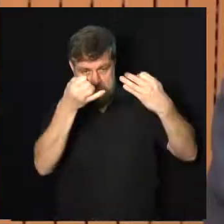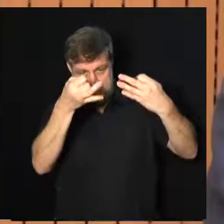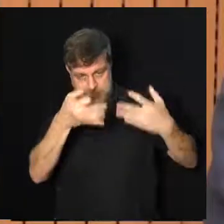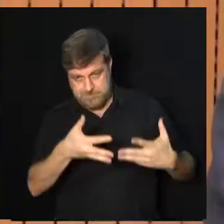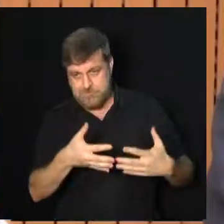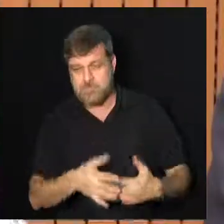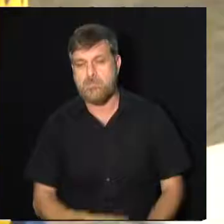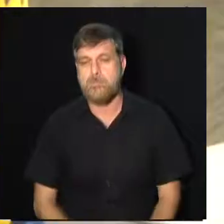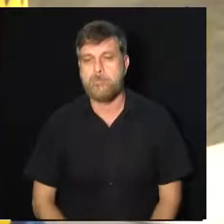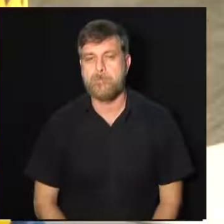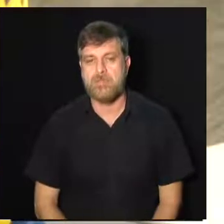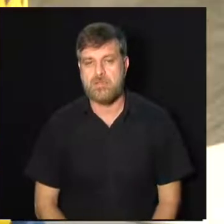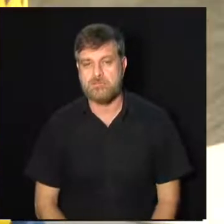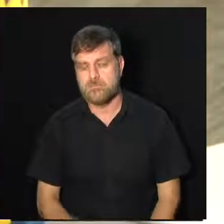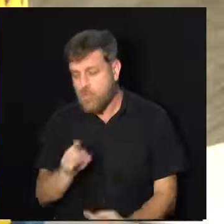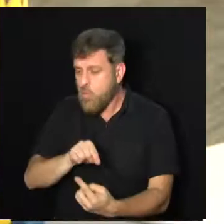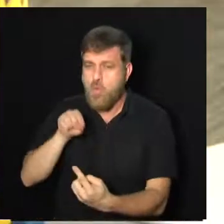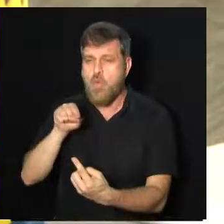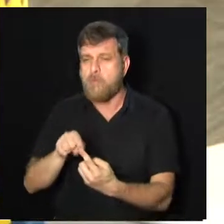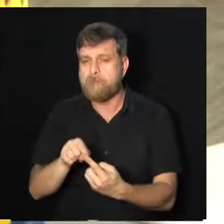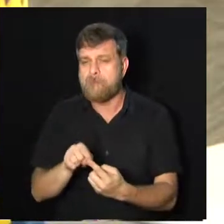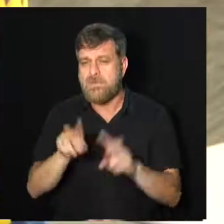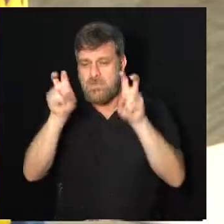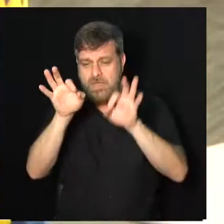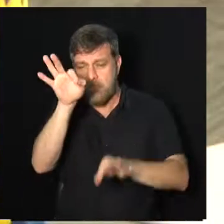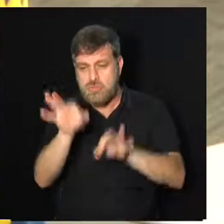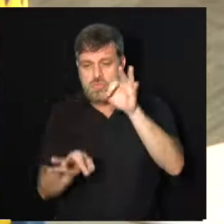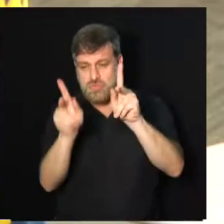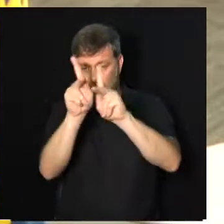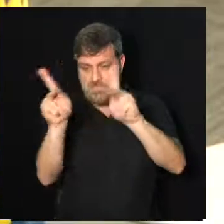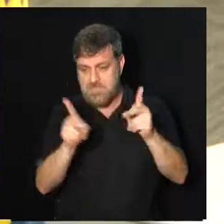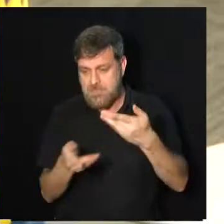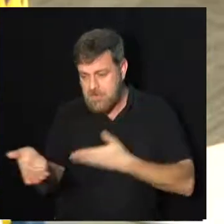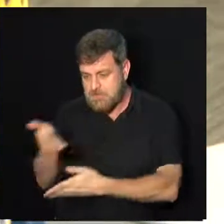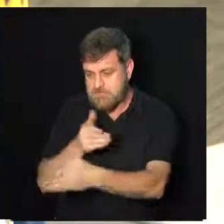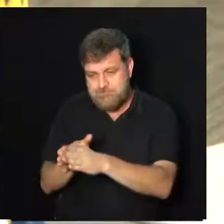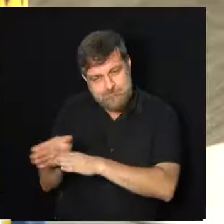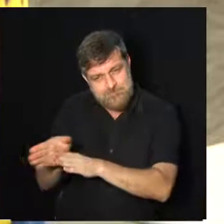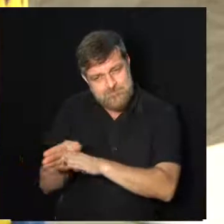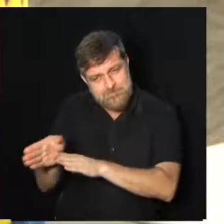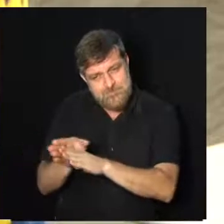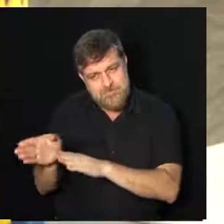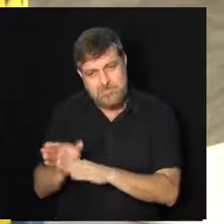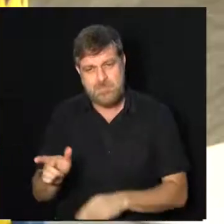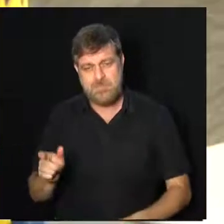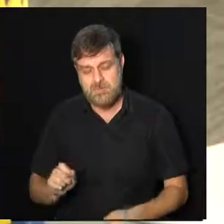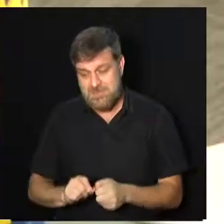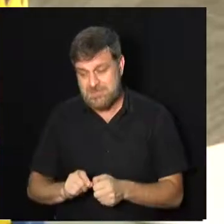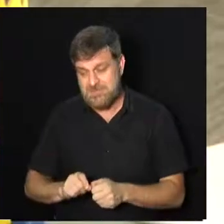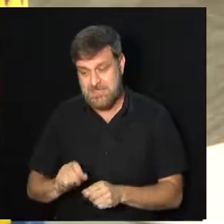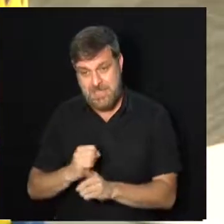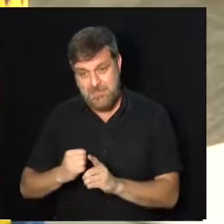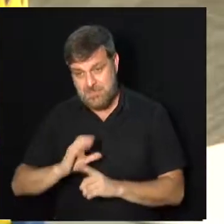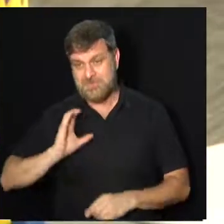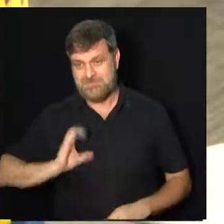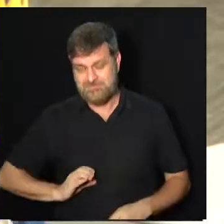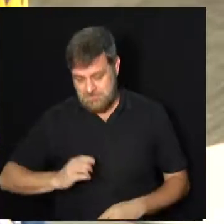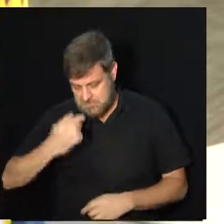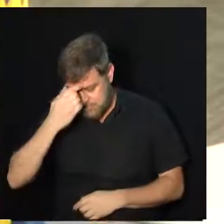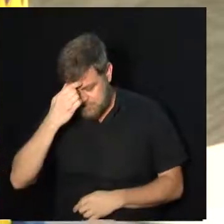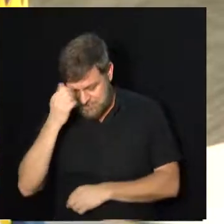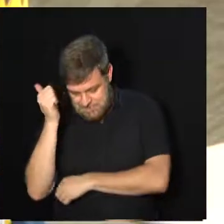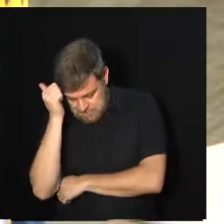Luiz Henrique Cirilo. O objetivo da Justiça Restaurativa é tentar conscientizar o cidadão do mal que ele fez,